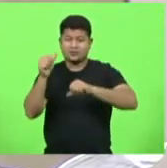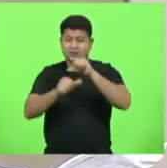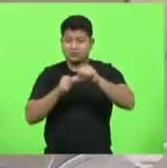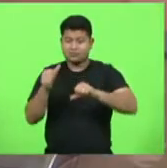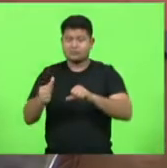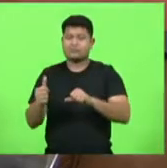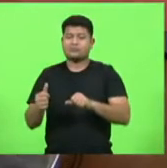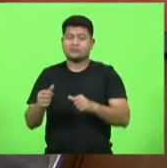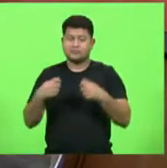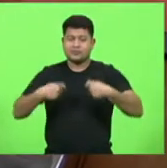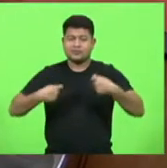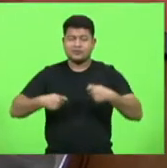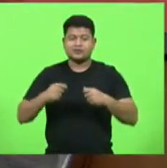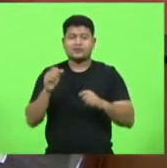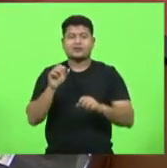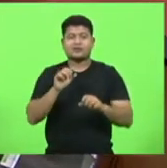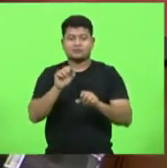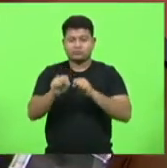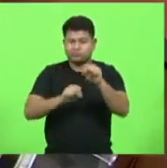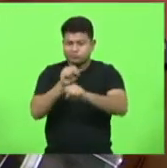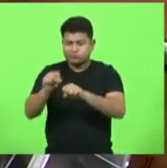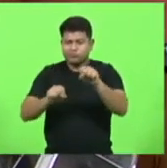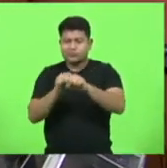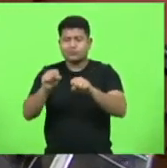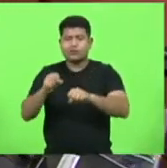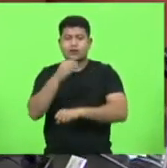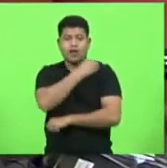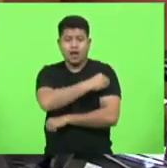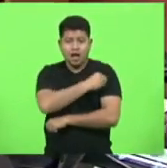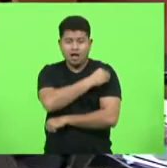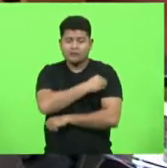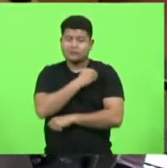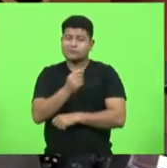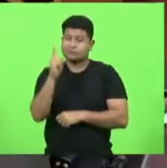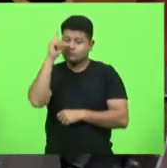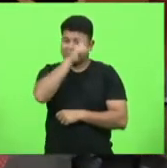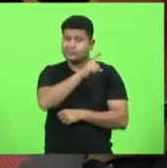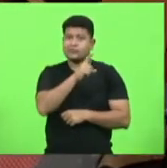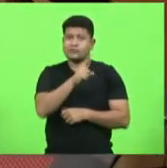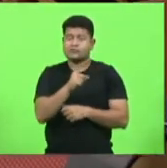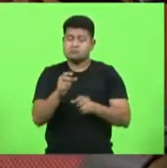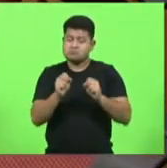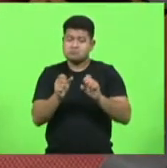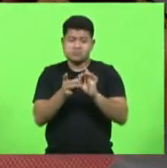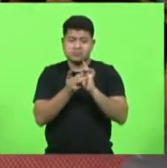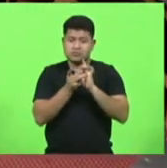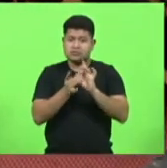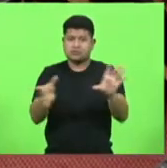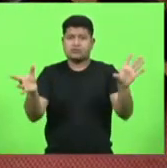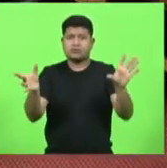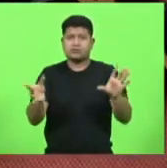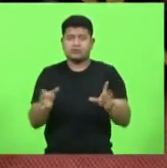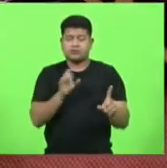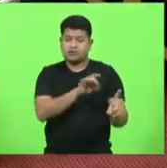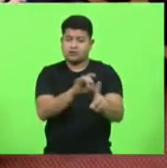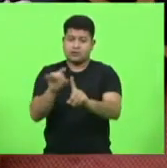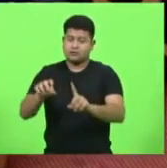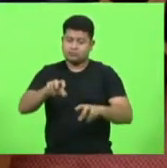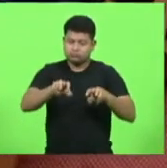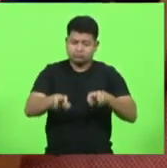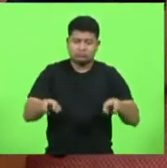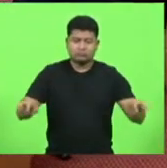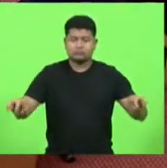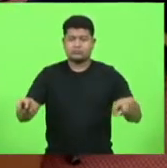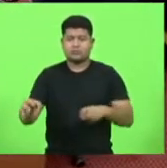não conseguimos passar o álcool em gel nele. Mas está disponível o individual de cada um dos